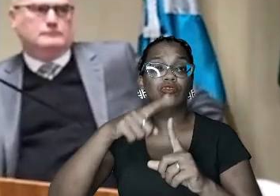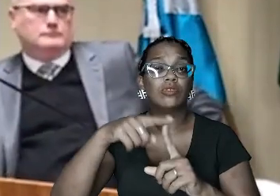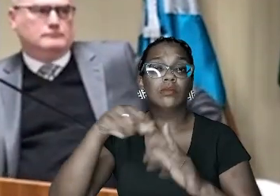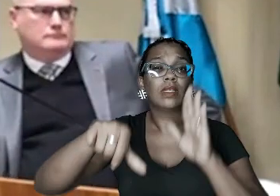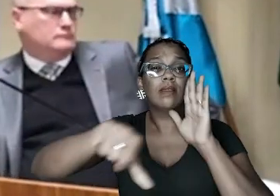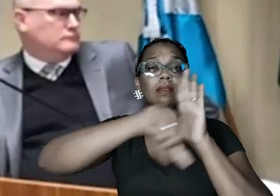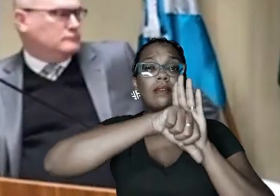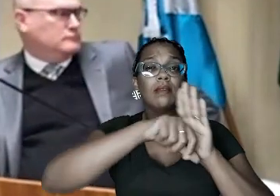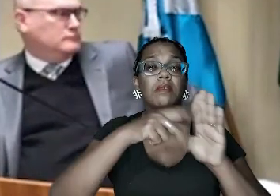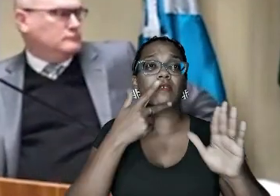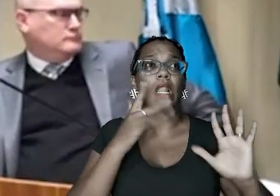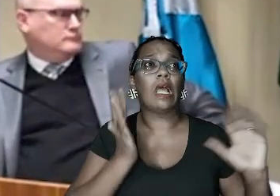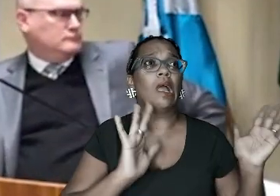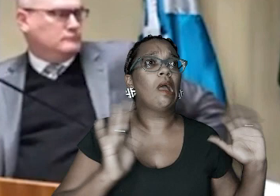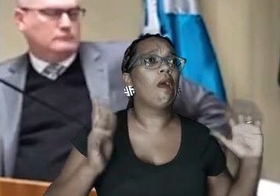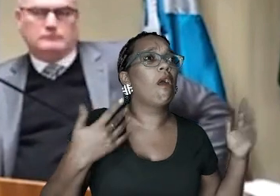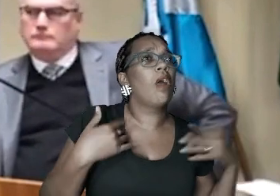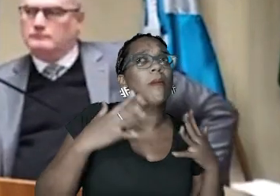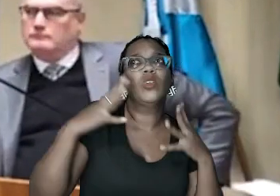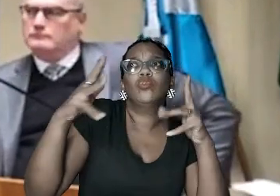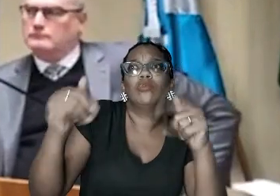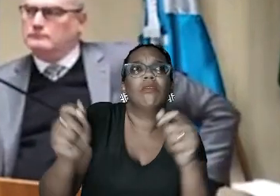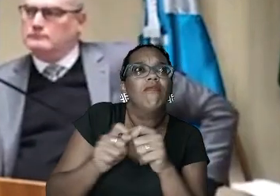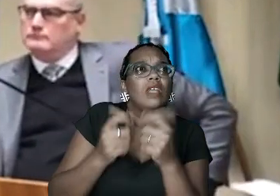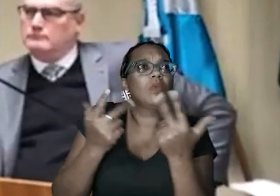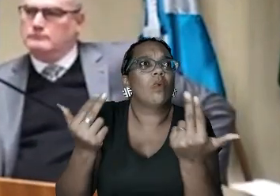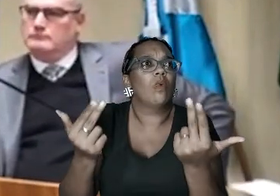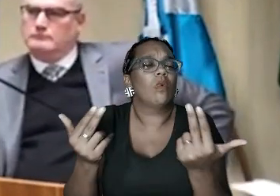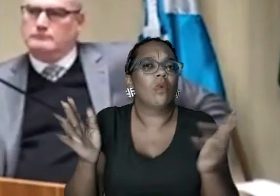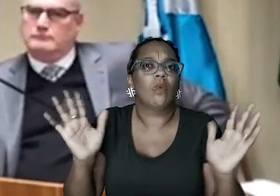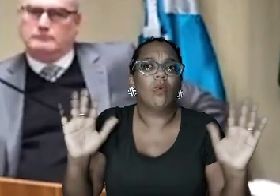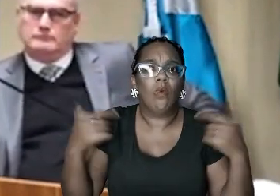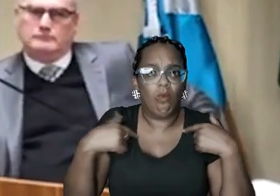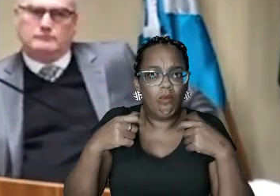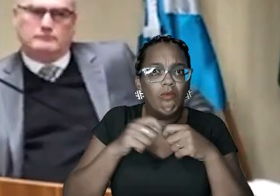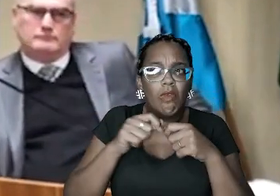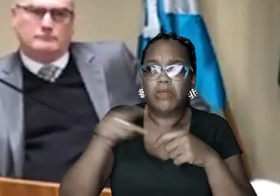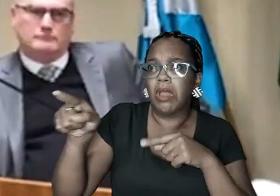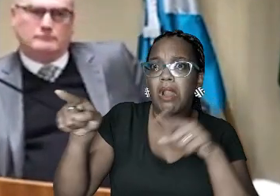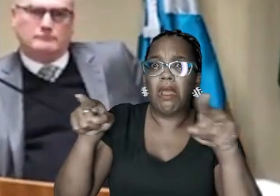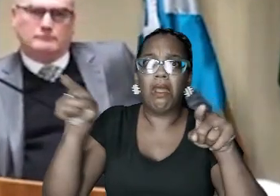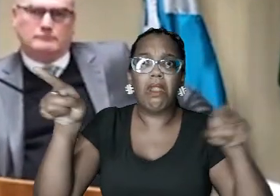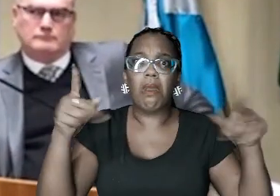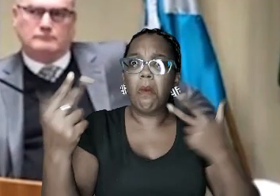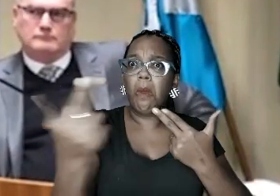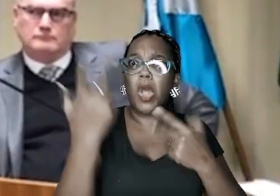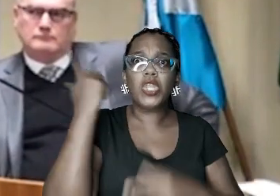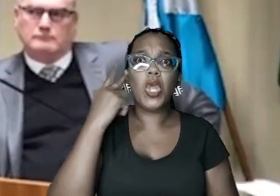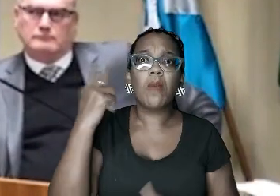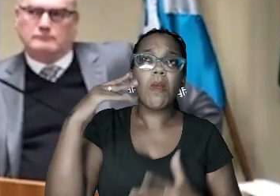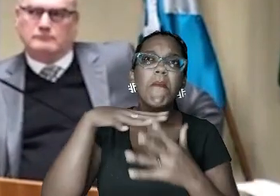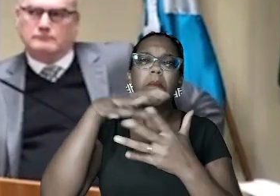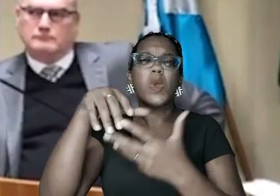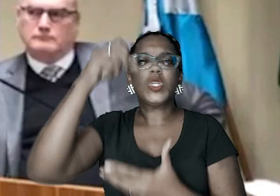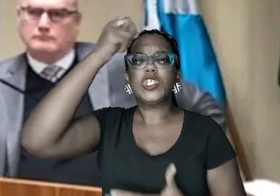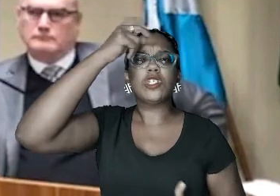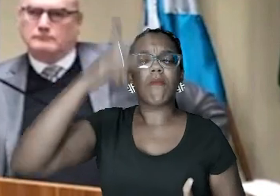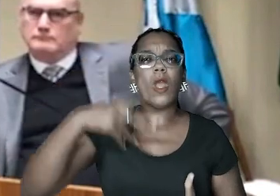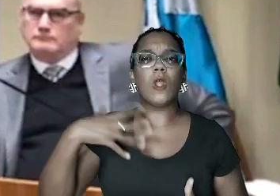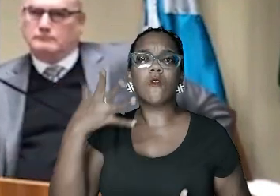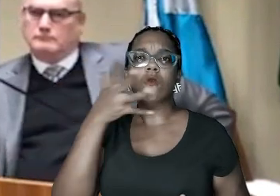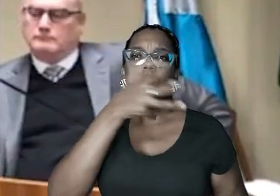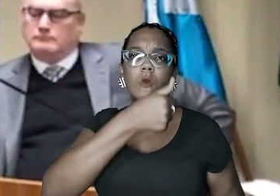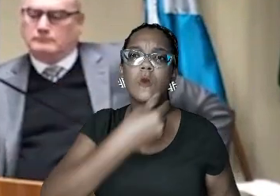que não mas todo mundo faz né eu faço ele faz é normal mundo deses eu tenho que garantir o